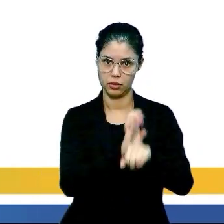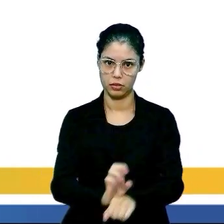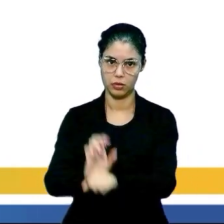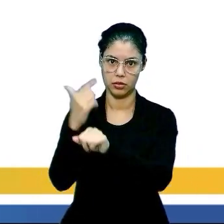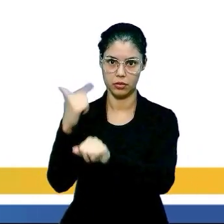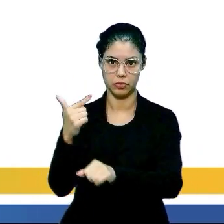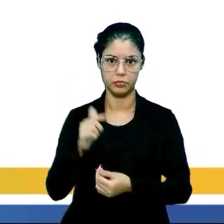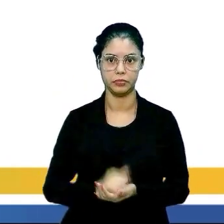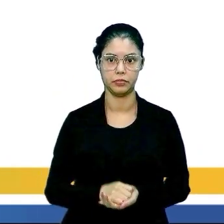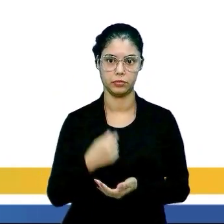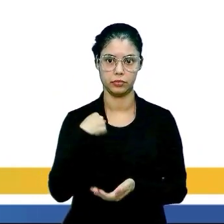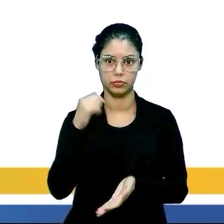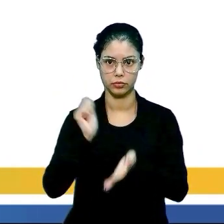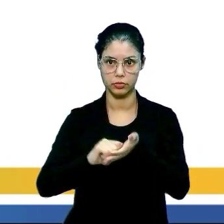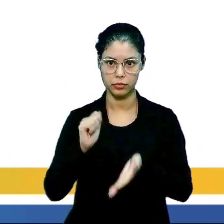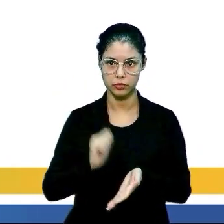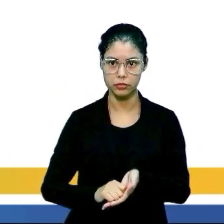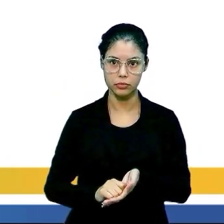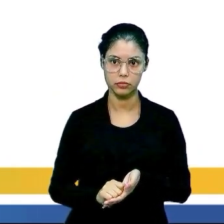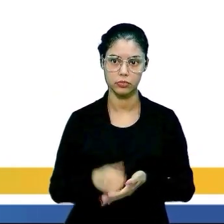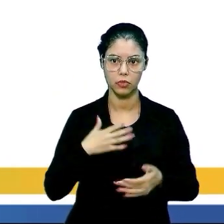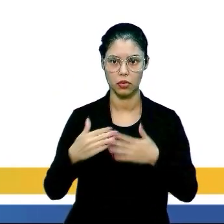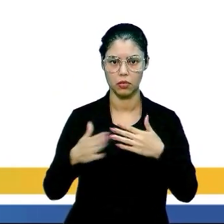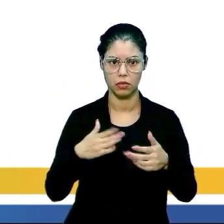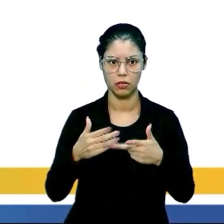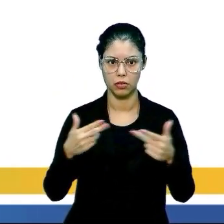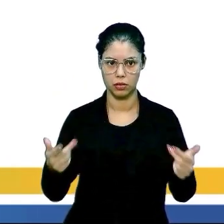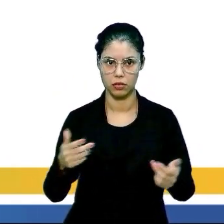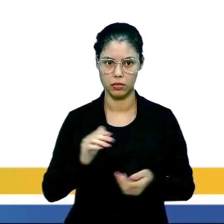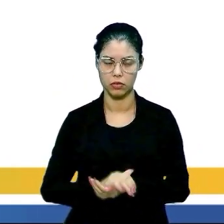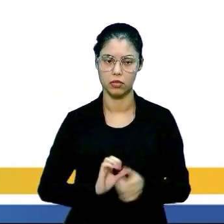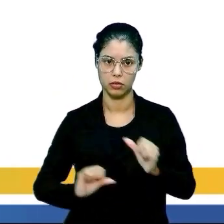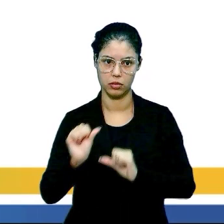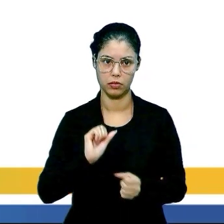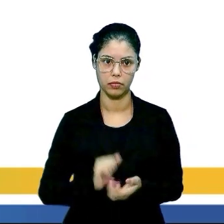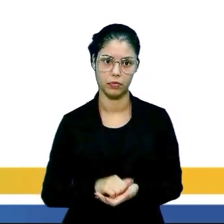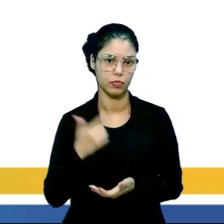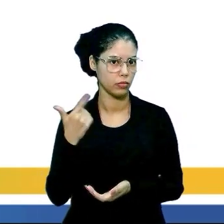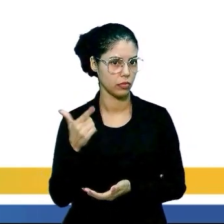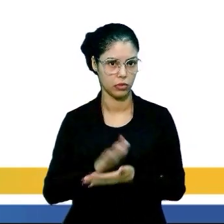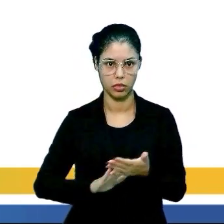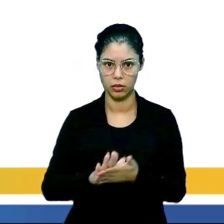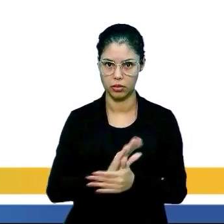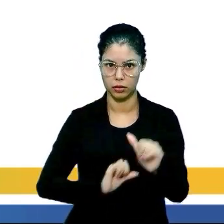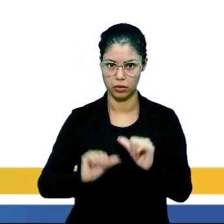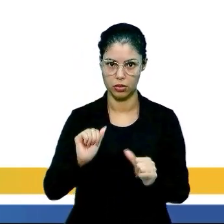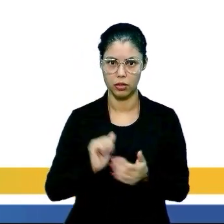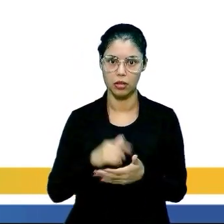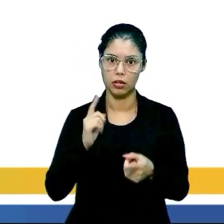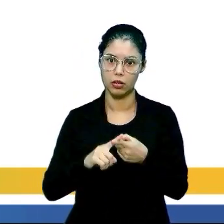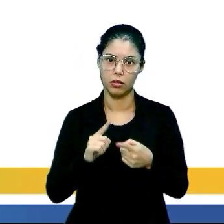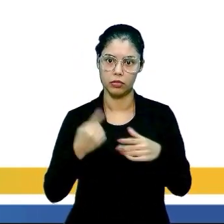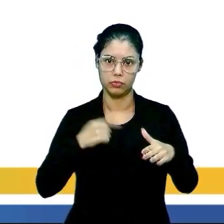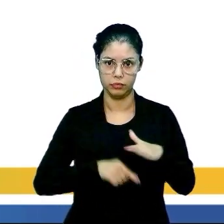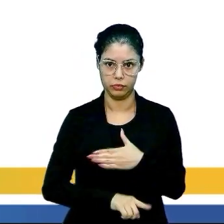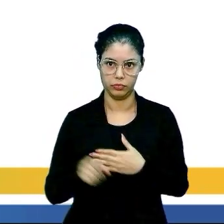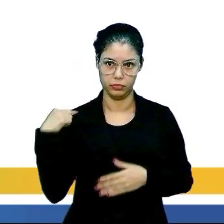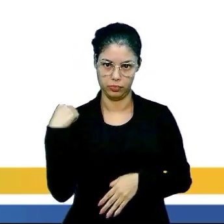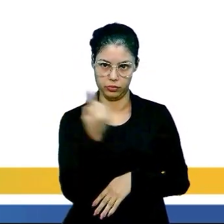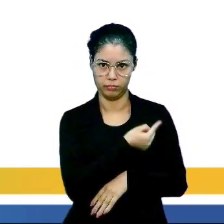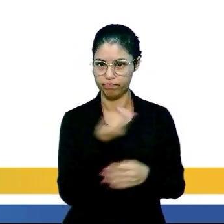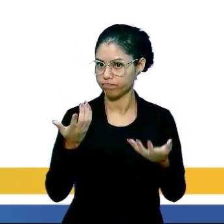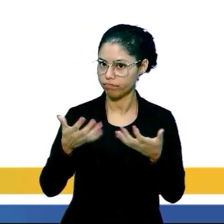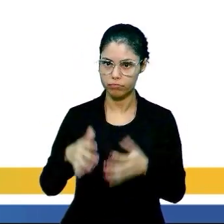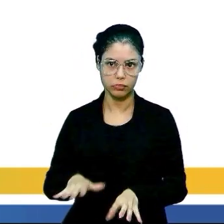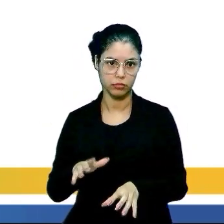sem esperança de que o que eu escrevo altere qualquer coisa. Não altera em nada. Porque, no fundo,